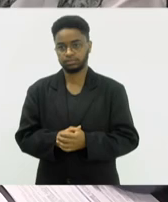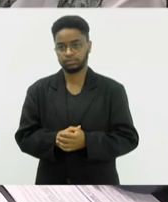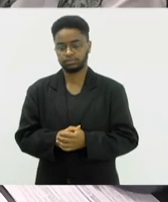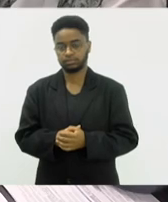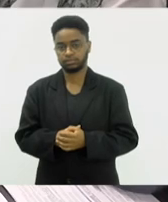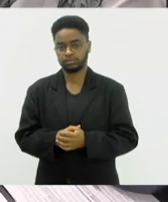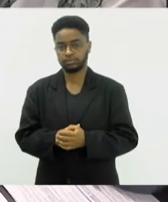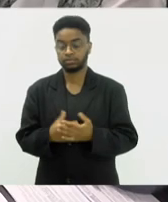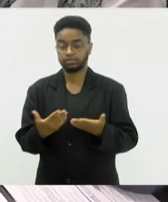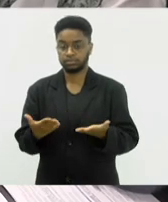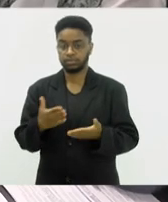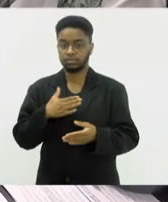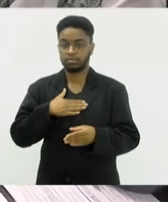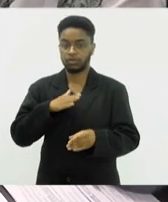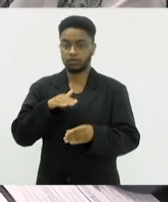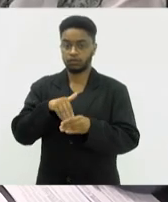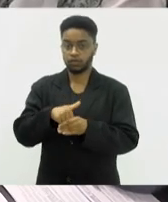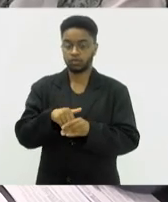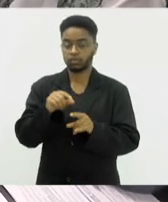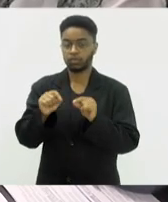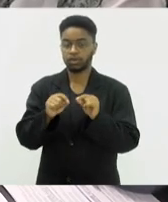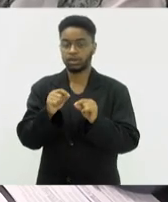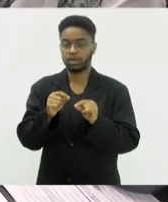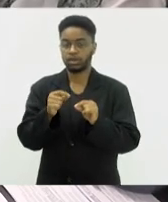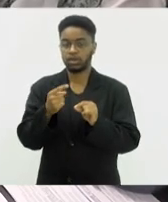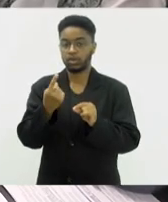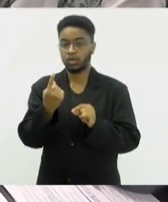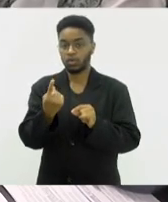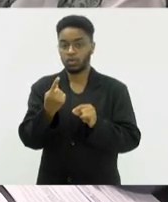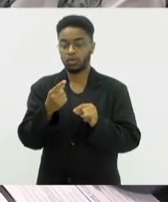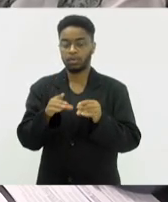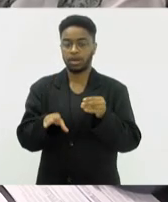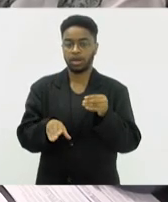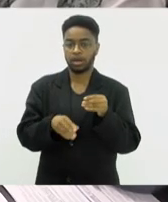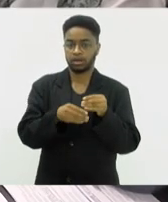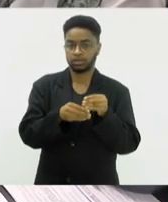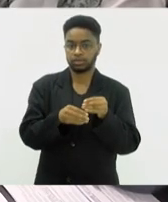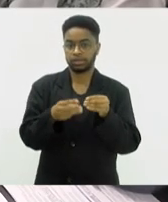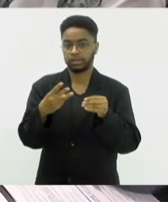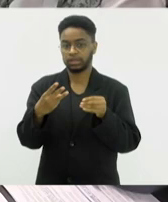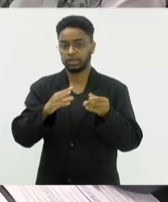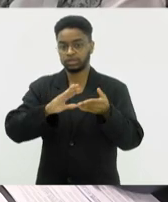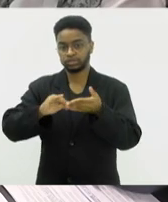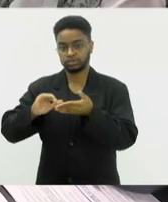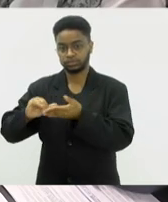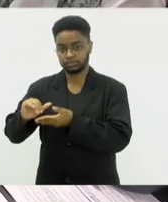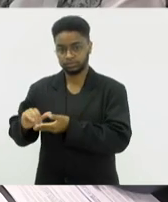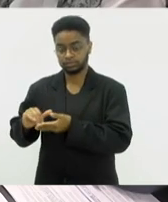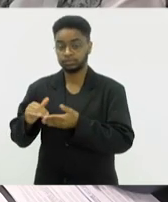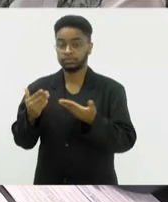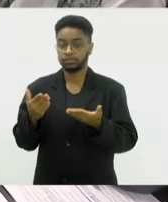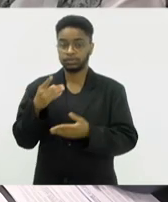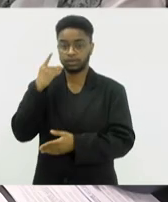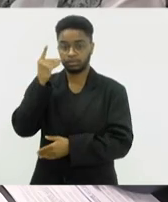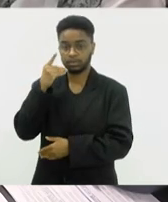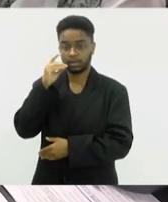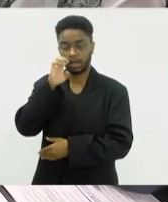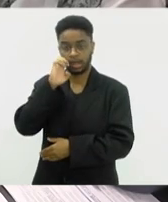Então, no meu voto divergente, é uma aditiva e 3 supressivas. No voto da deputada